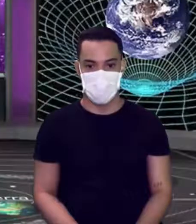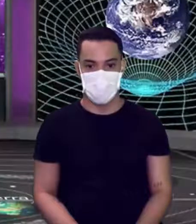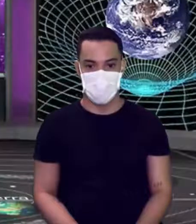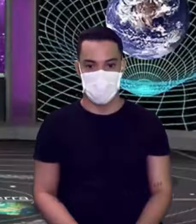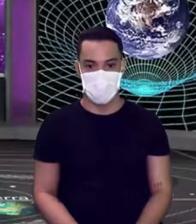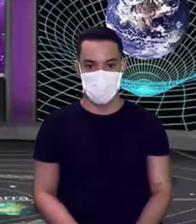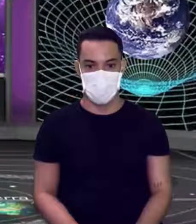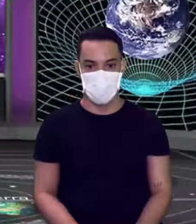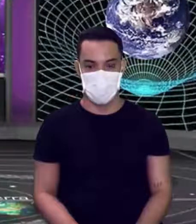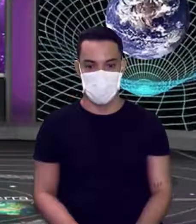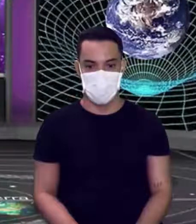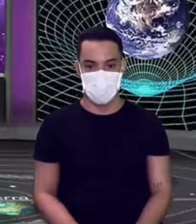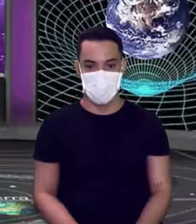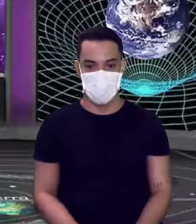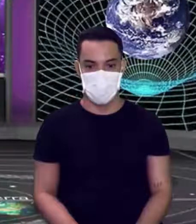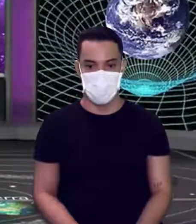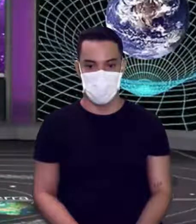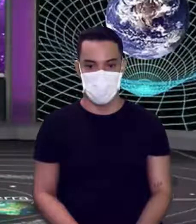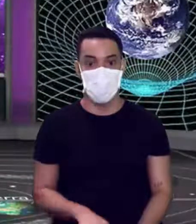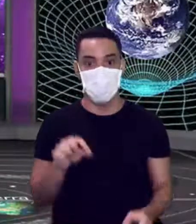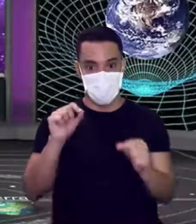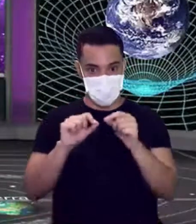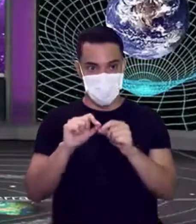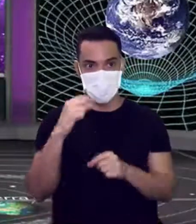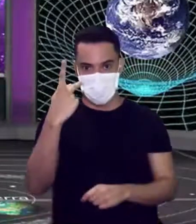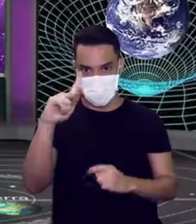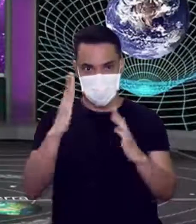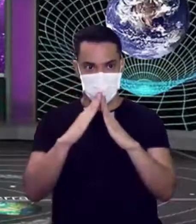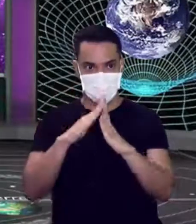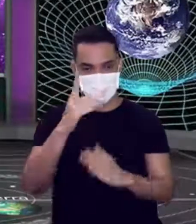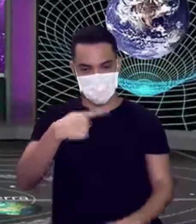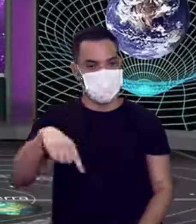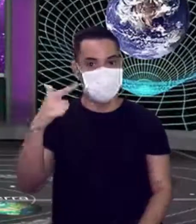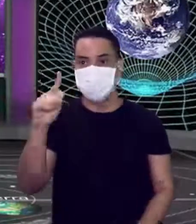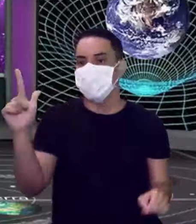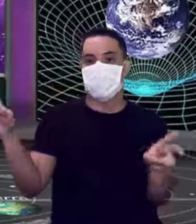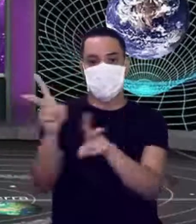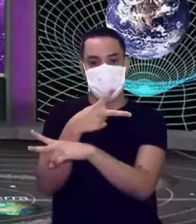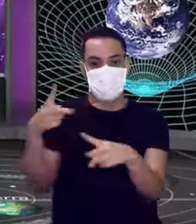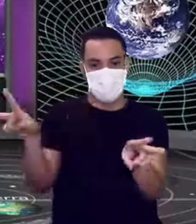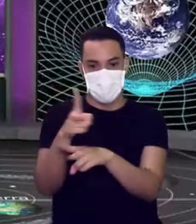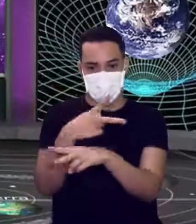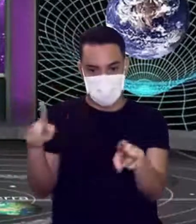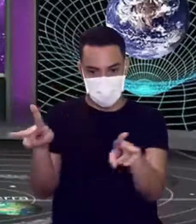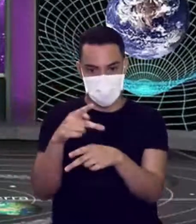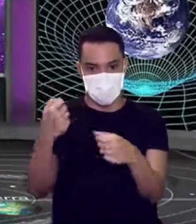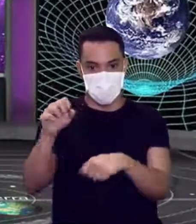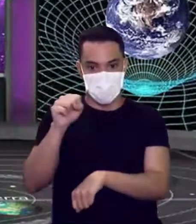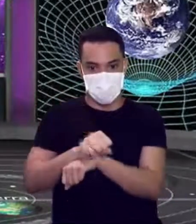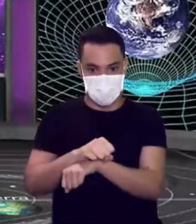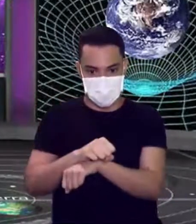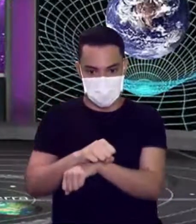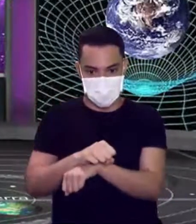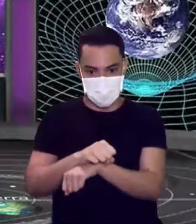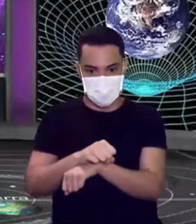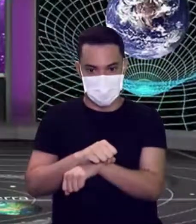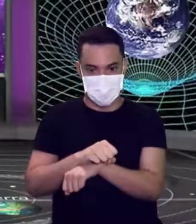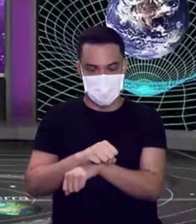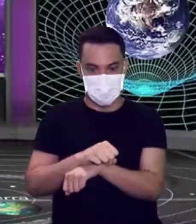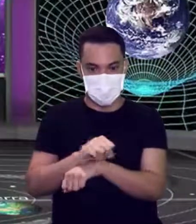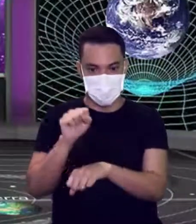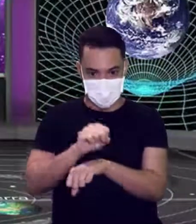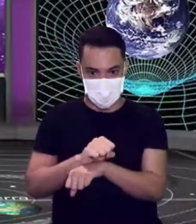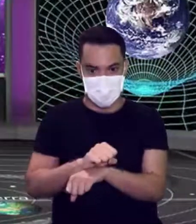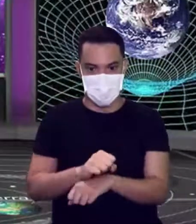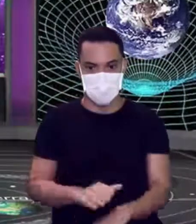bom? Mas o que vai acontecer? Façam na casa de vocês um local que não tem vento. O que vai acontecer aqui, ó? Opa, consegui